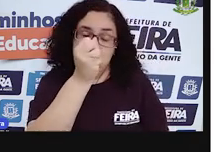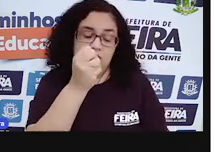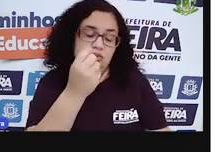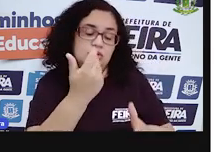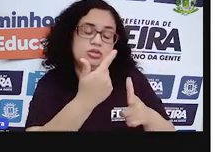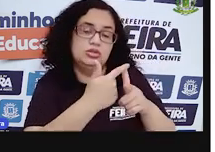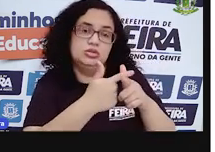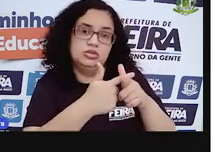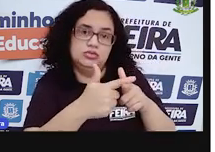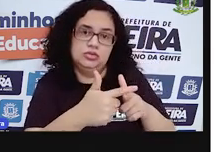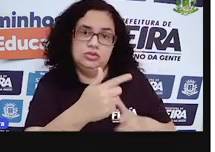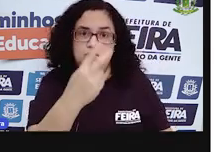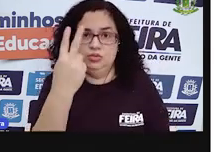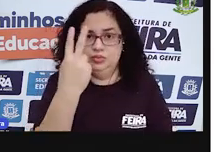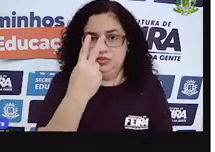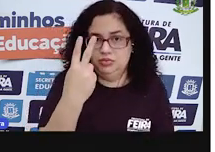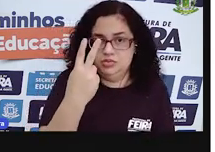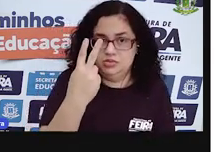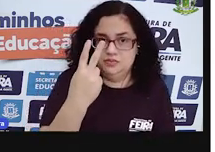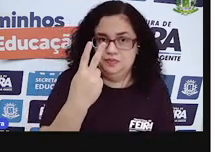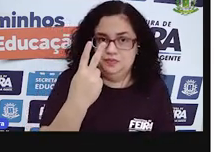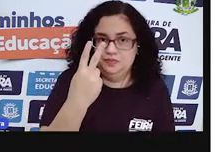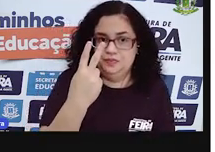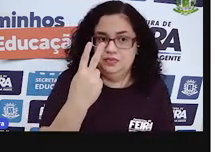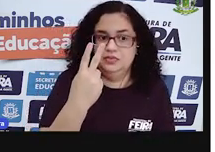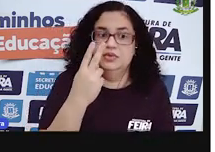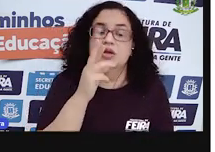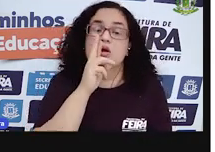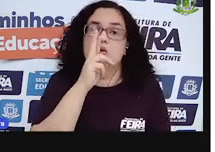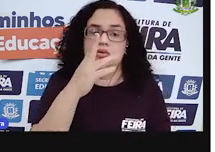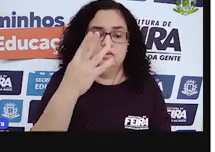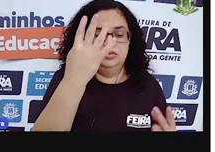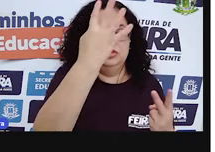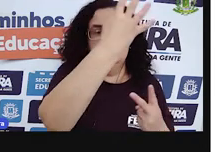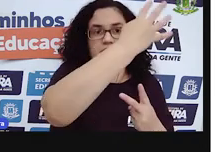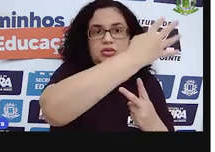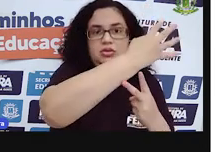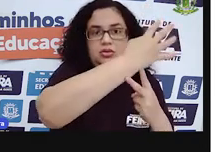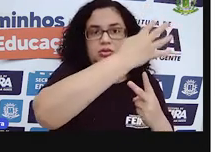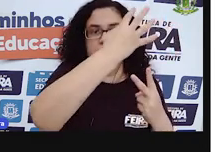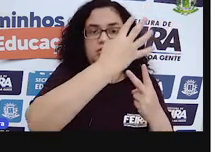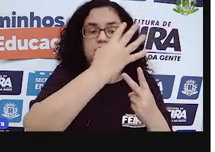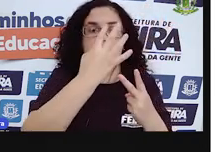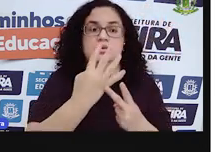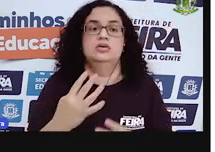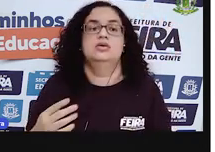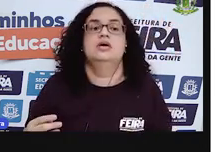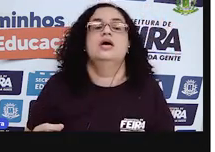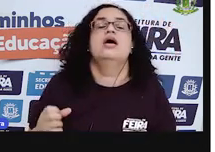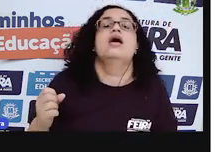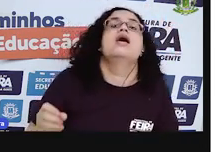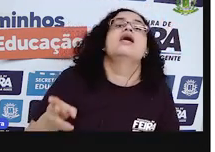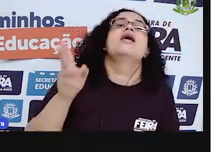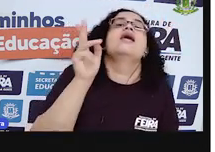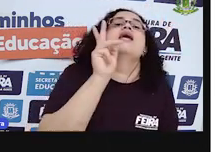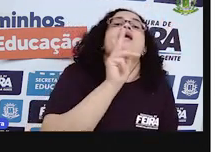88 dividir em duas partes iguais cada parte a 44 a